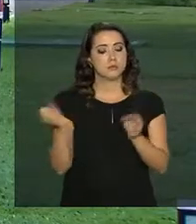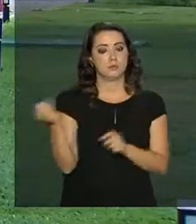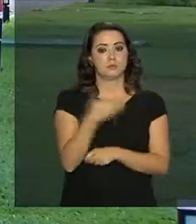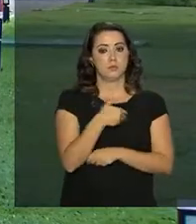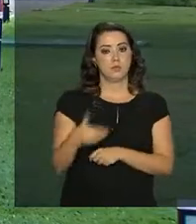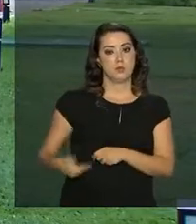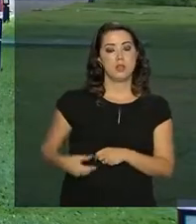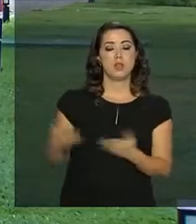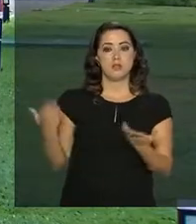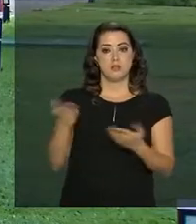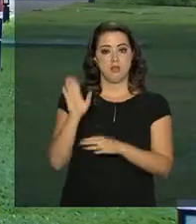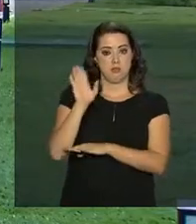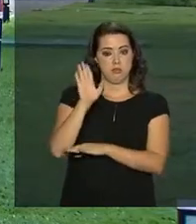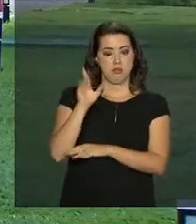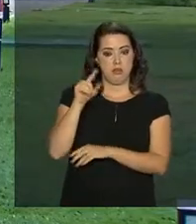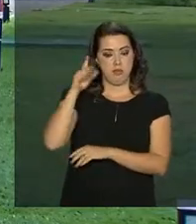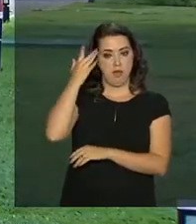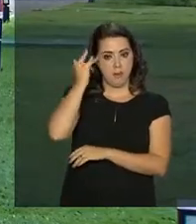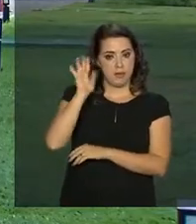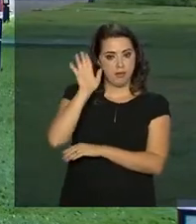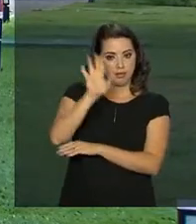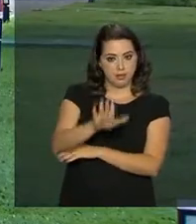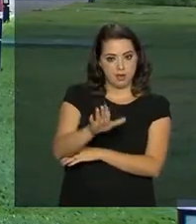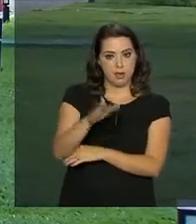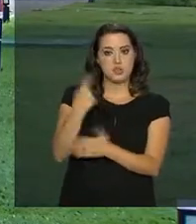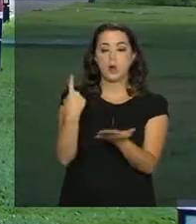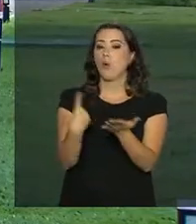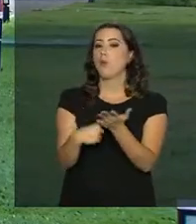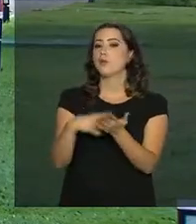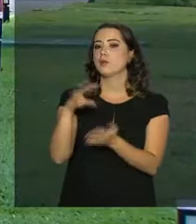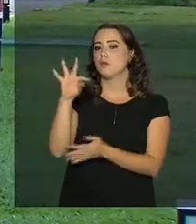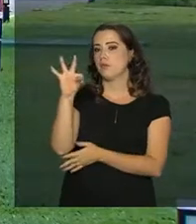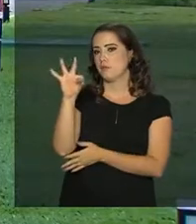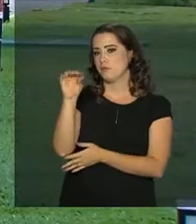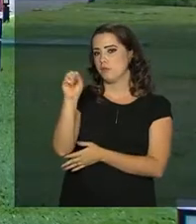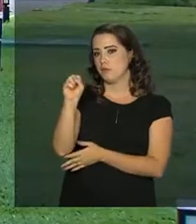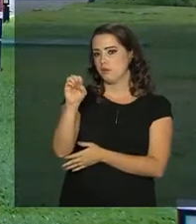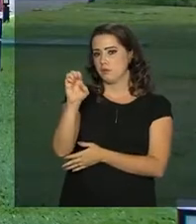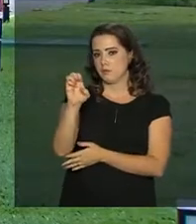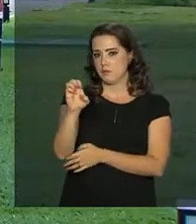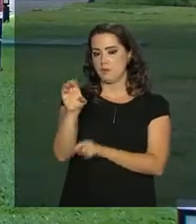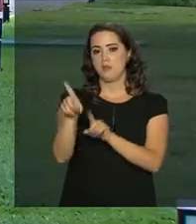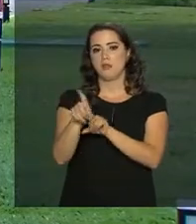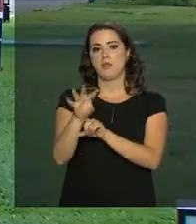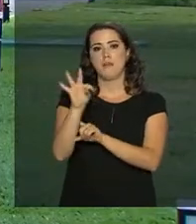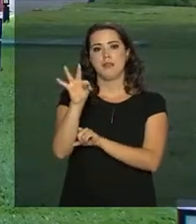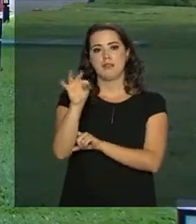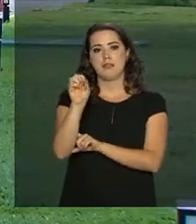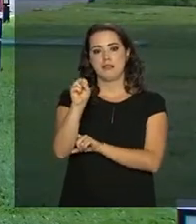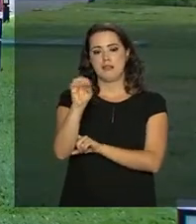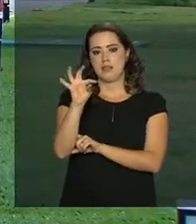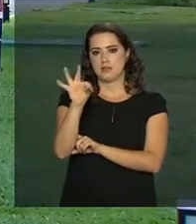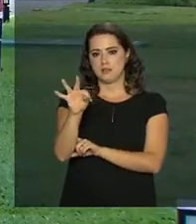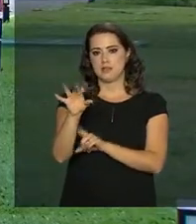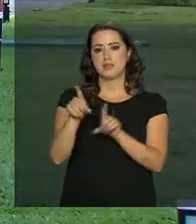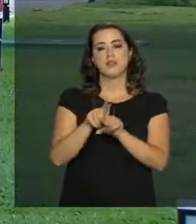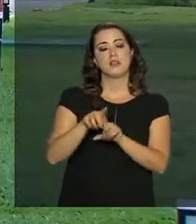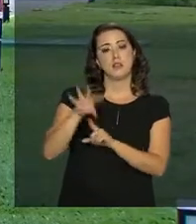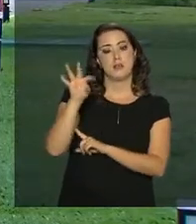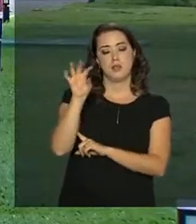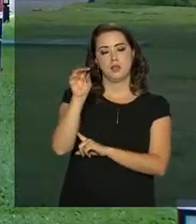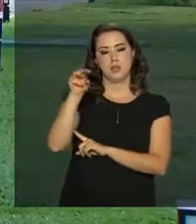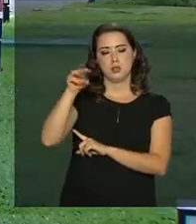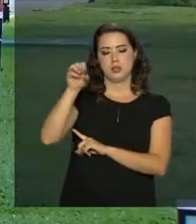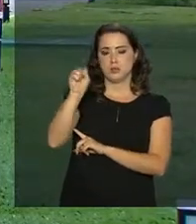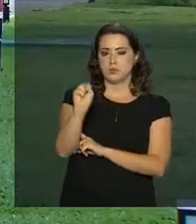tem compromissos no TSE, o Tribunal Superior Eleitoral, no TST, Tribunal Superior do Trabalho e no Superior Tribunal Militar.